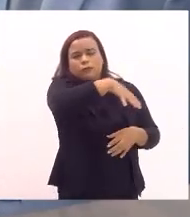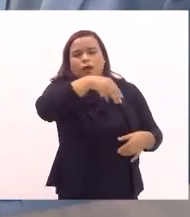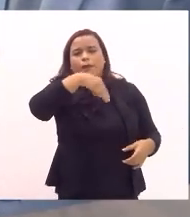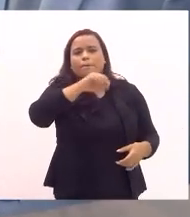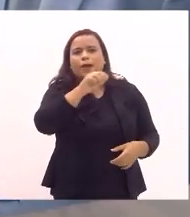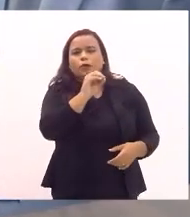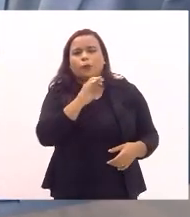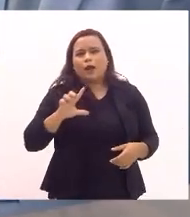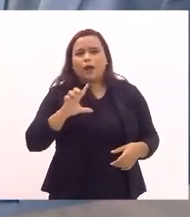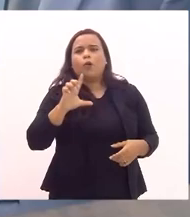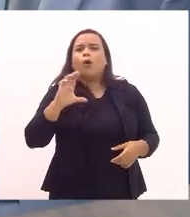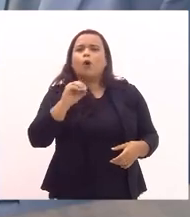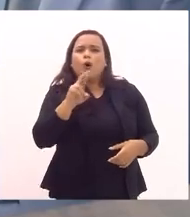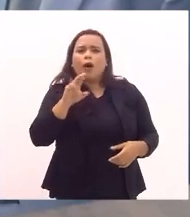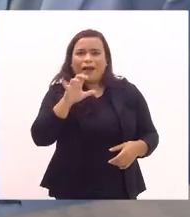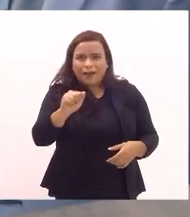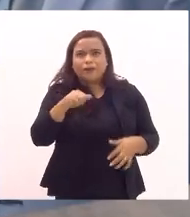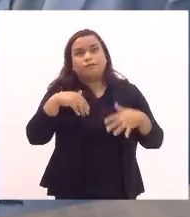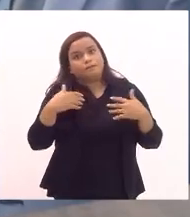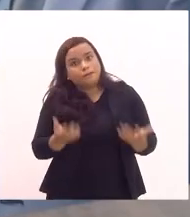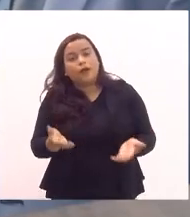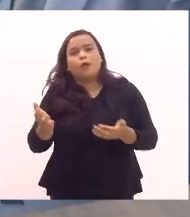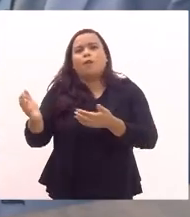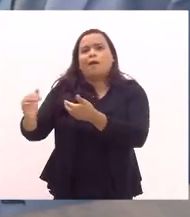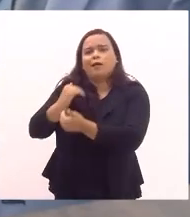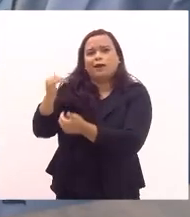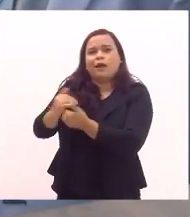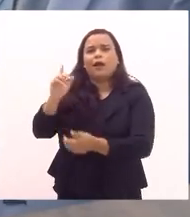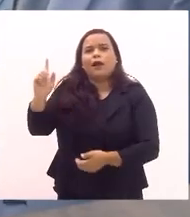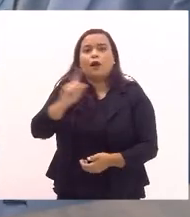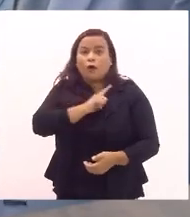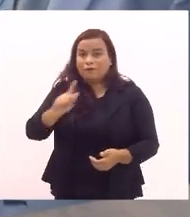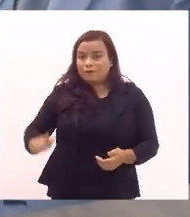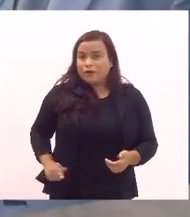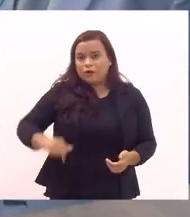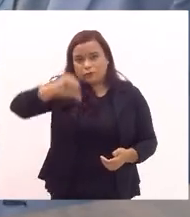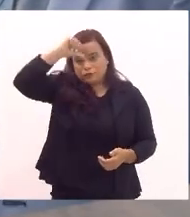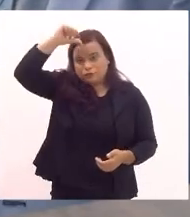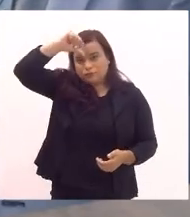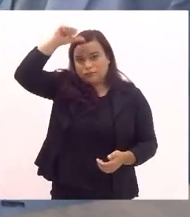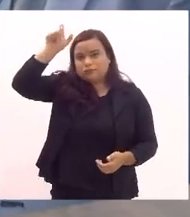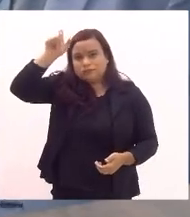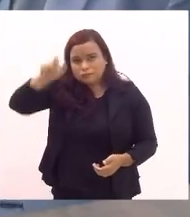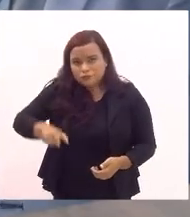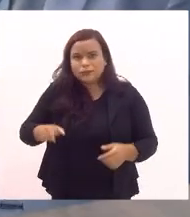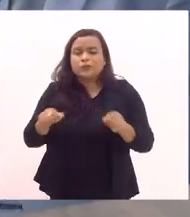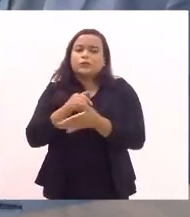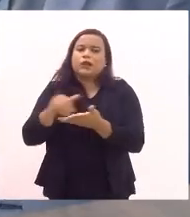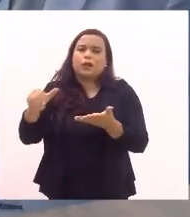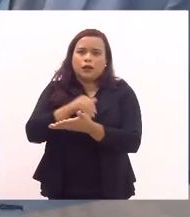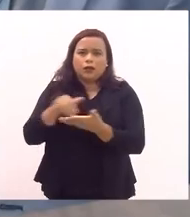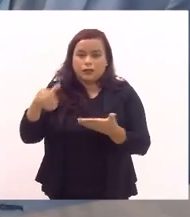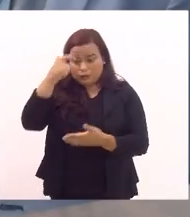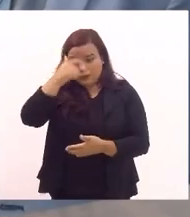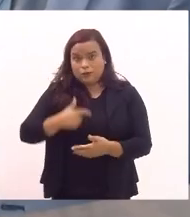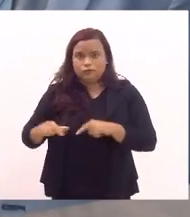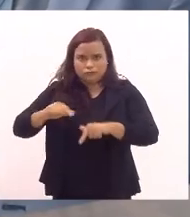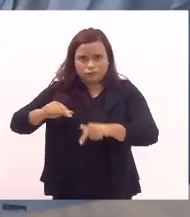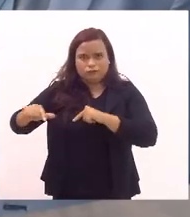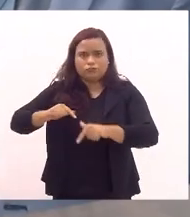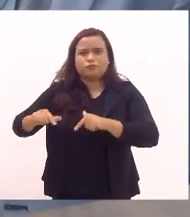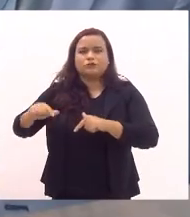quero dizer senhor presidente Por orientação do nosso Governador Cláudio Castro enquanto secretário de ciência e tecnologia eu tive a oportunidade